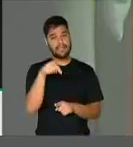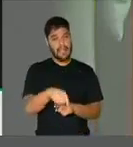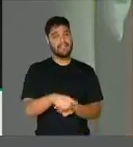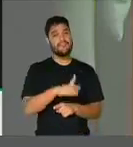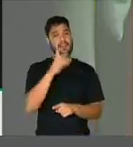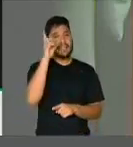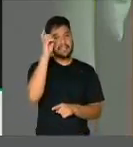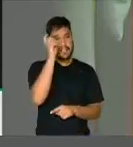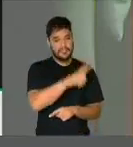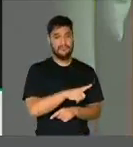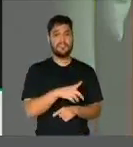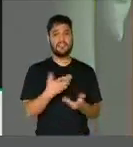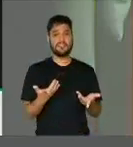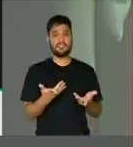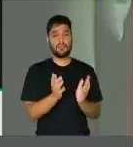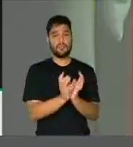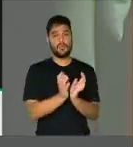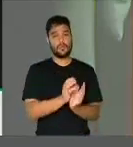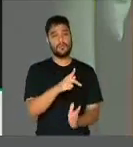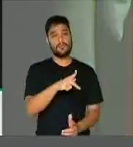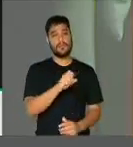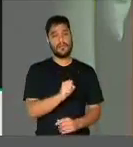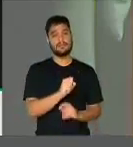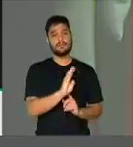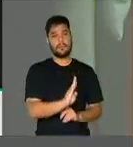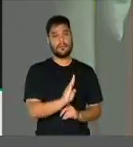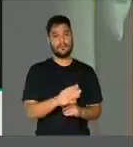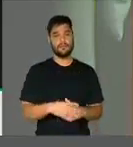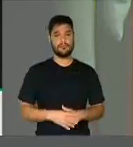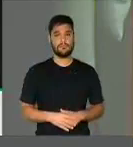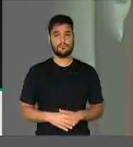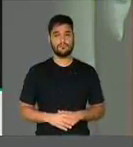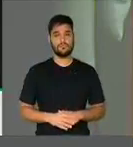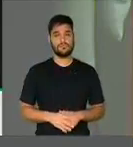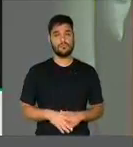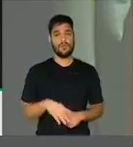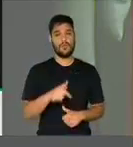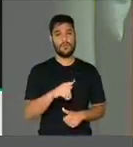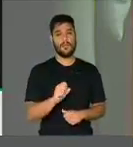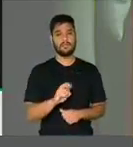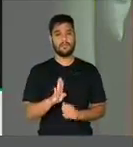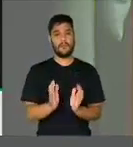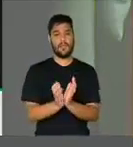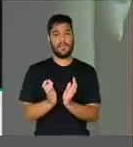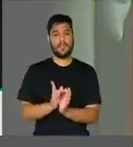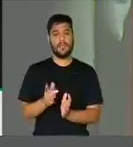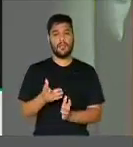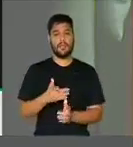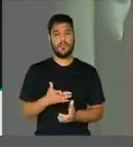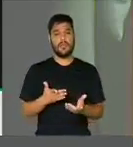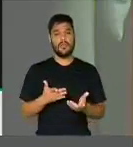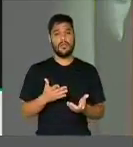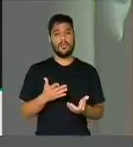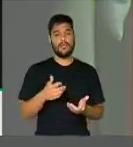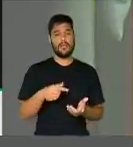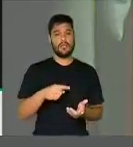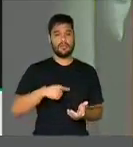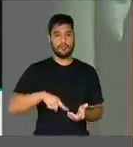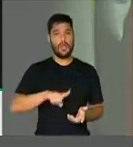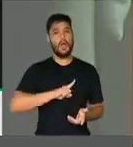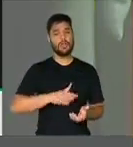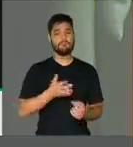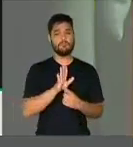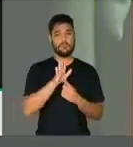duro por parte da bancada do PSD. PSD, então, obstrução, senhor presidente. Da mesma forma que nós colocamos